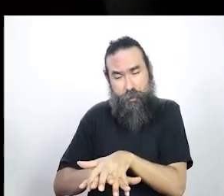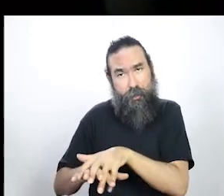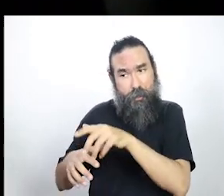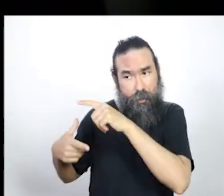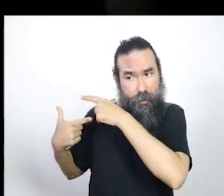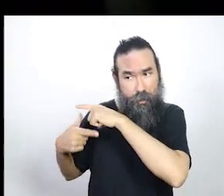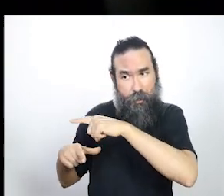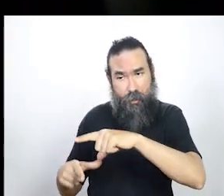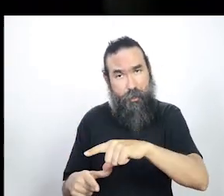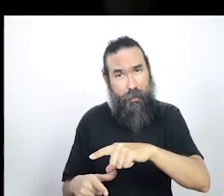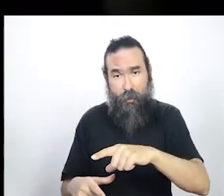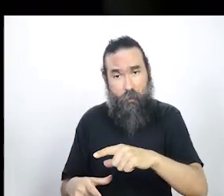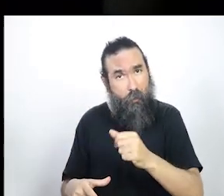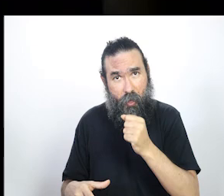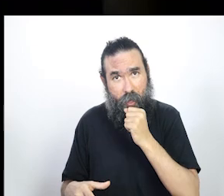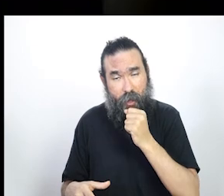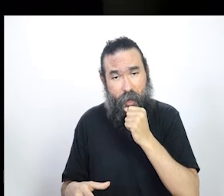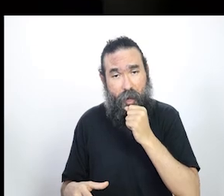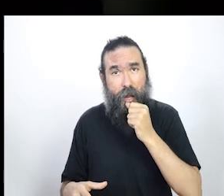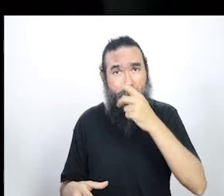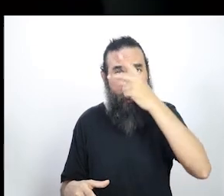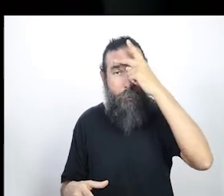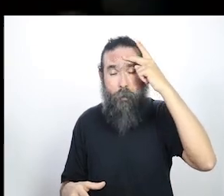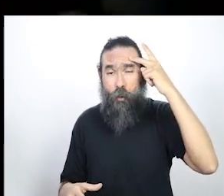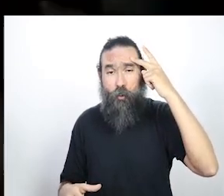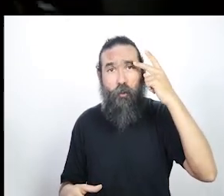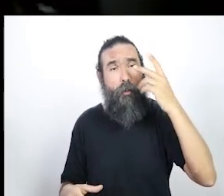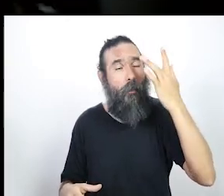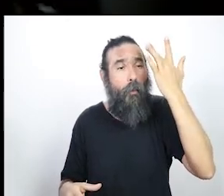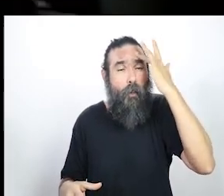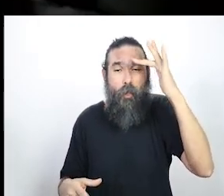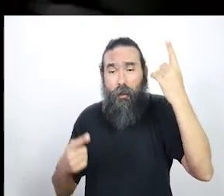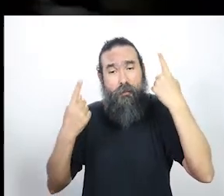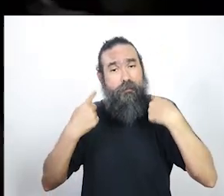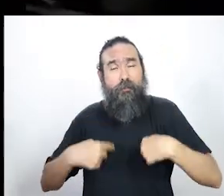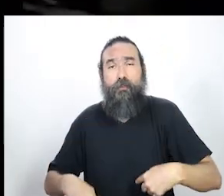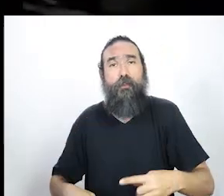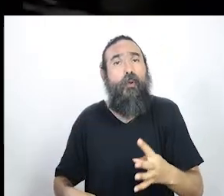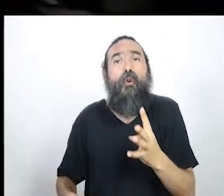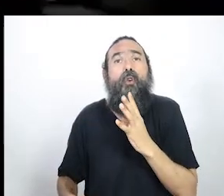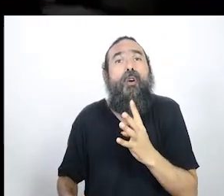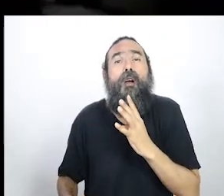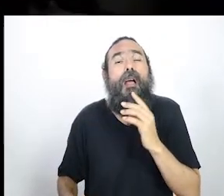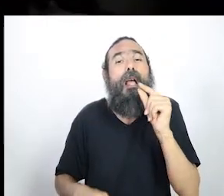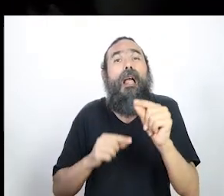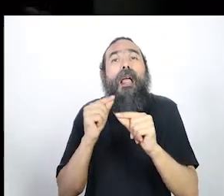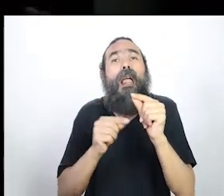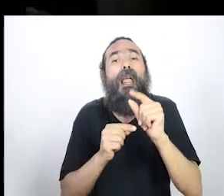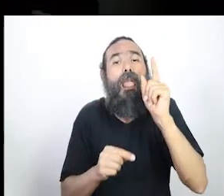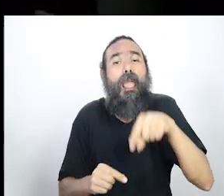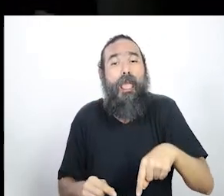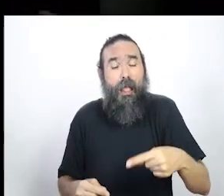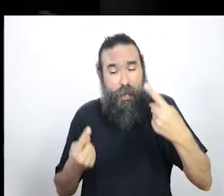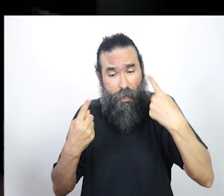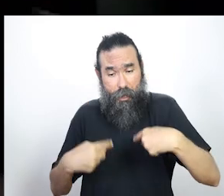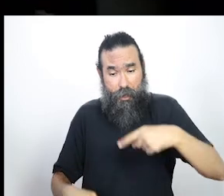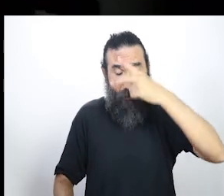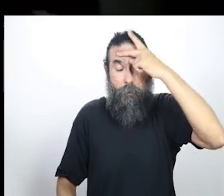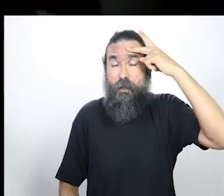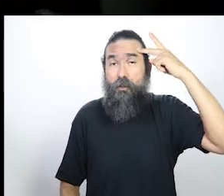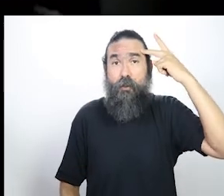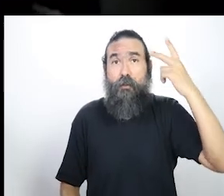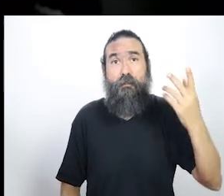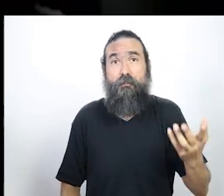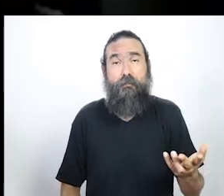é, não escuta, não sente, não trabalha esse lado espiritual, cultural,